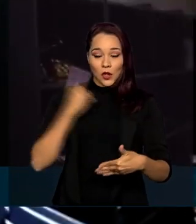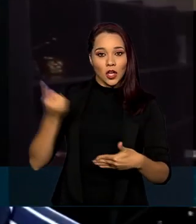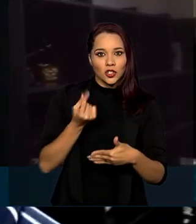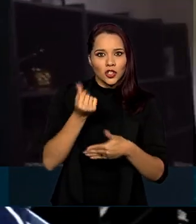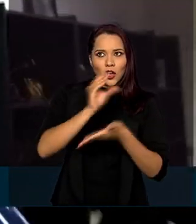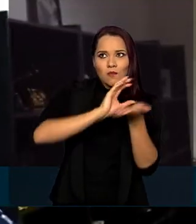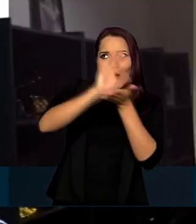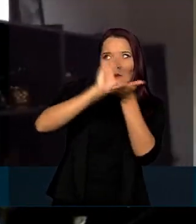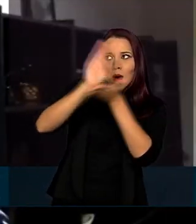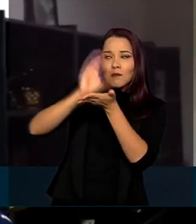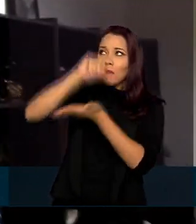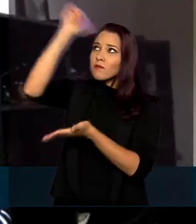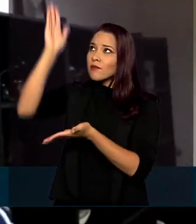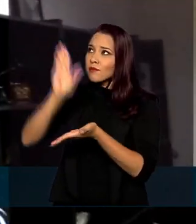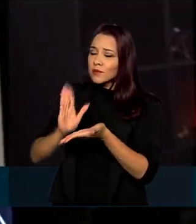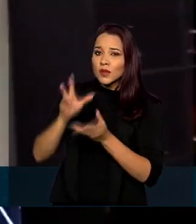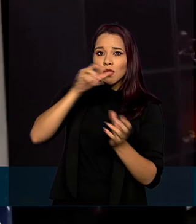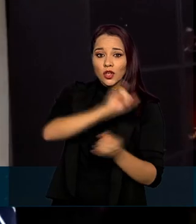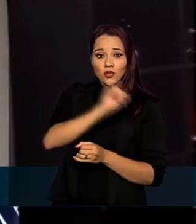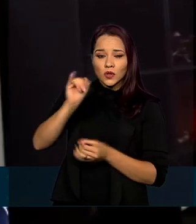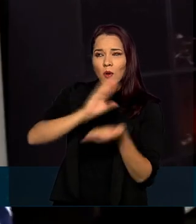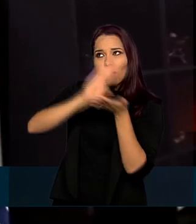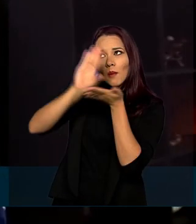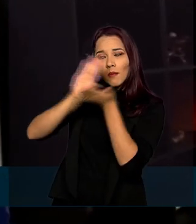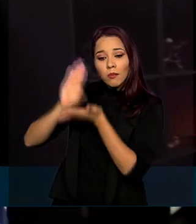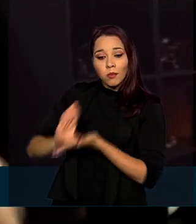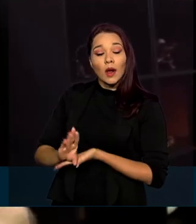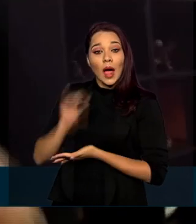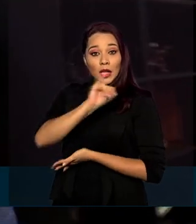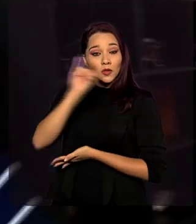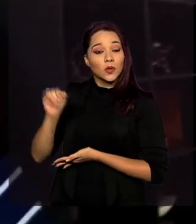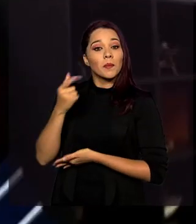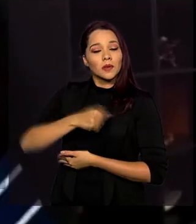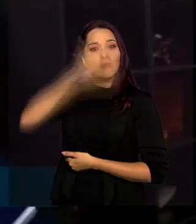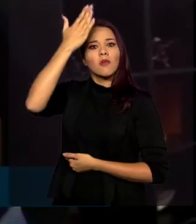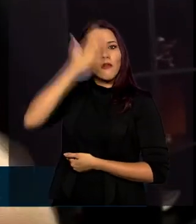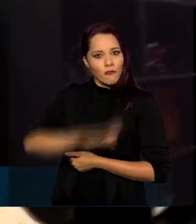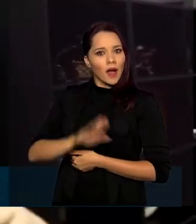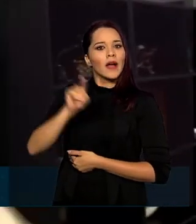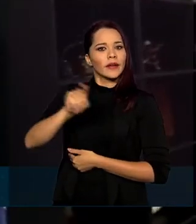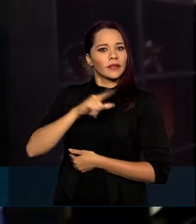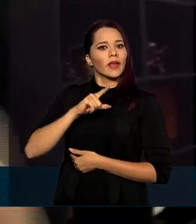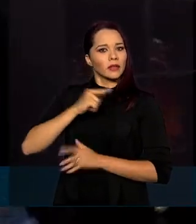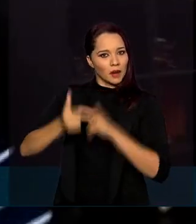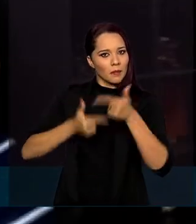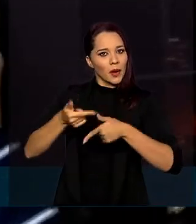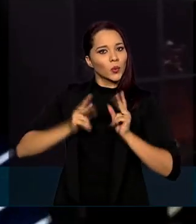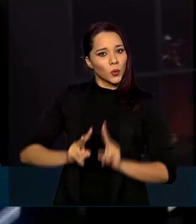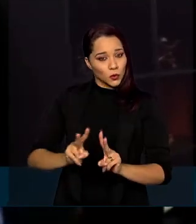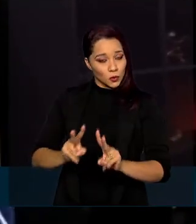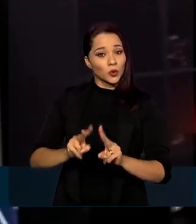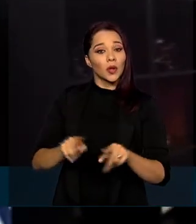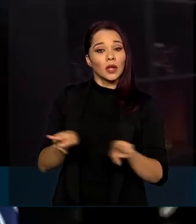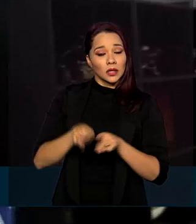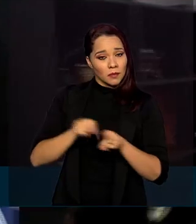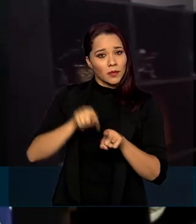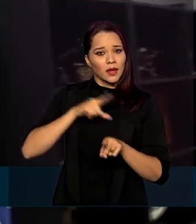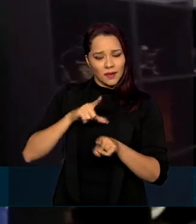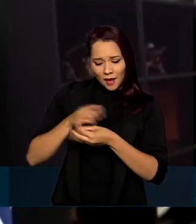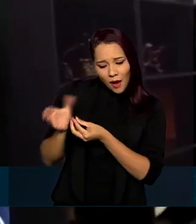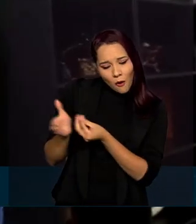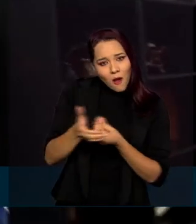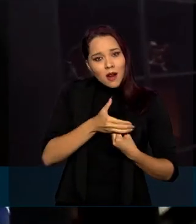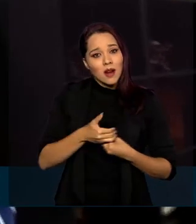repassar direto para as instituições. A instituição tem que provar que está funcionando, que está acolhendo